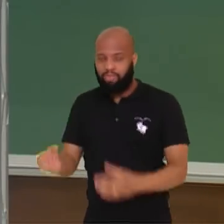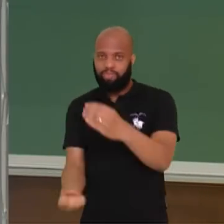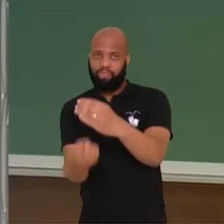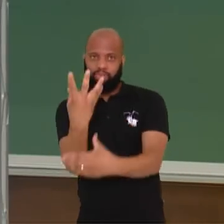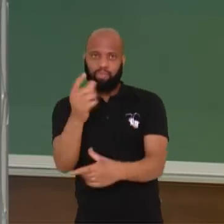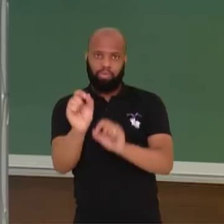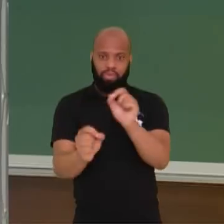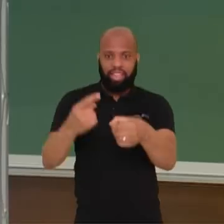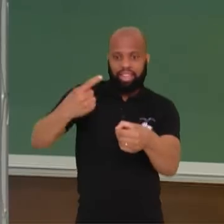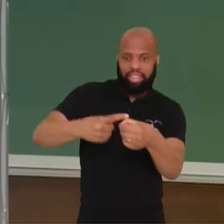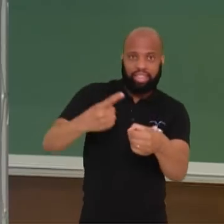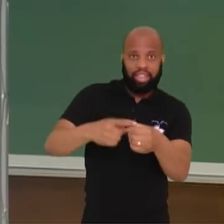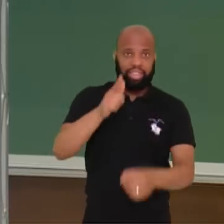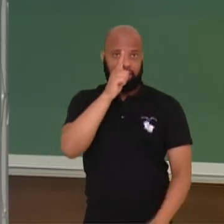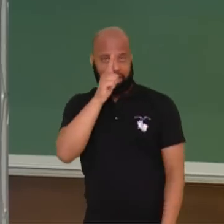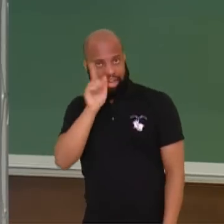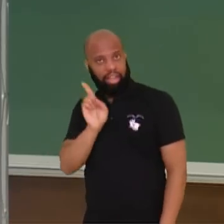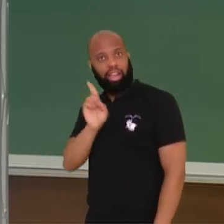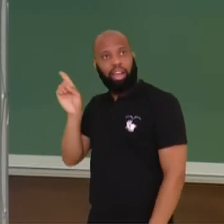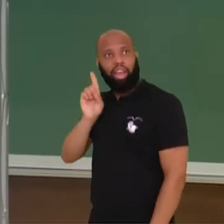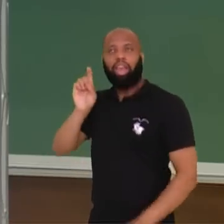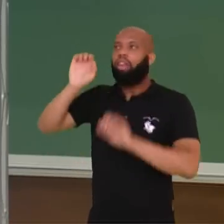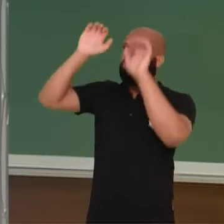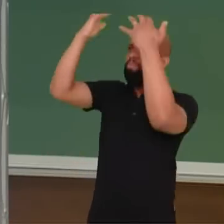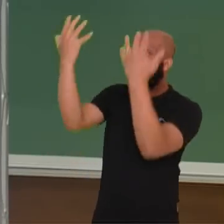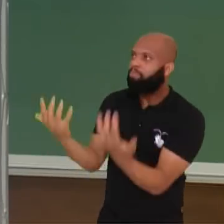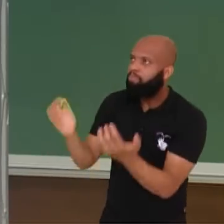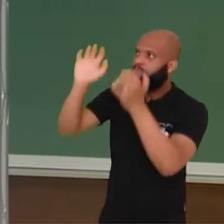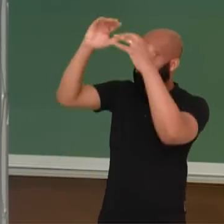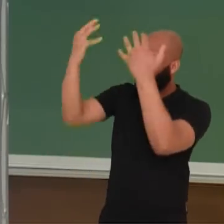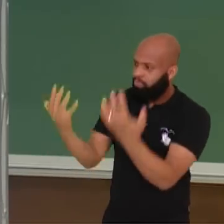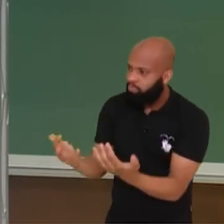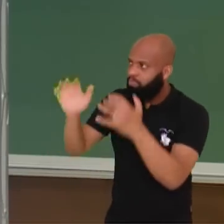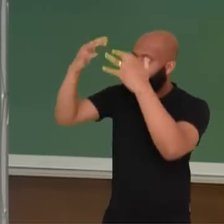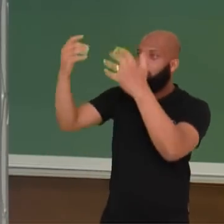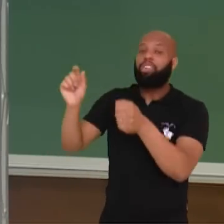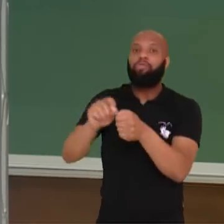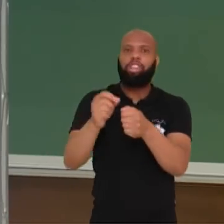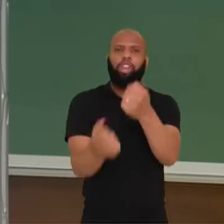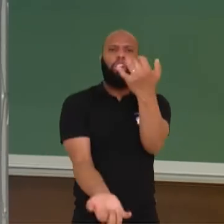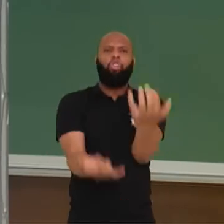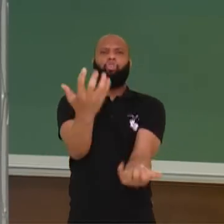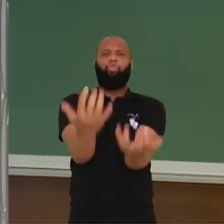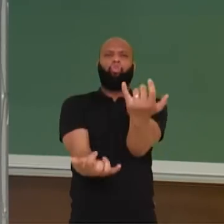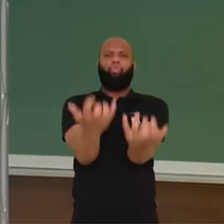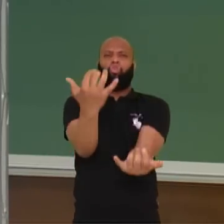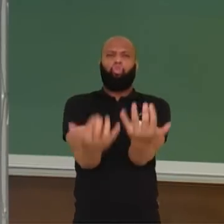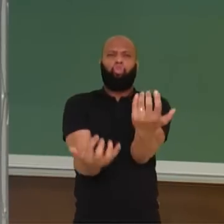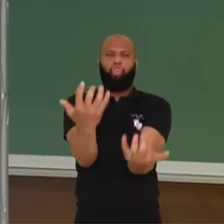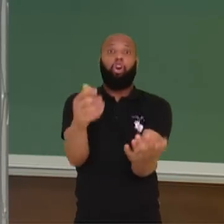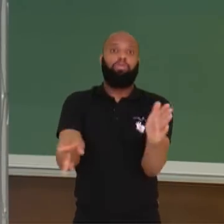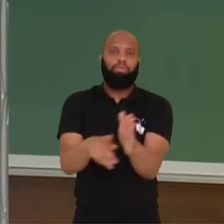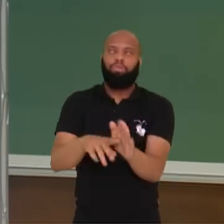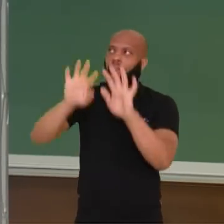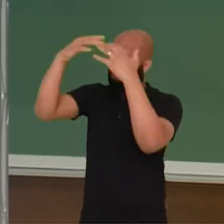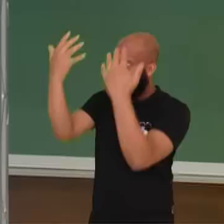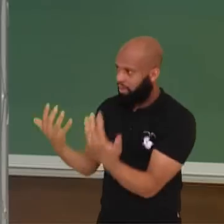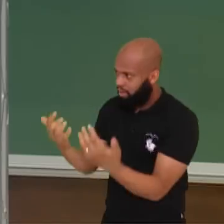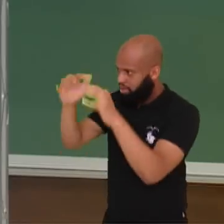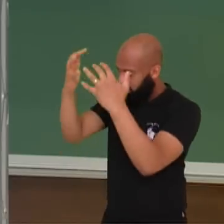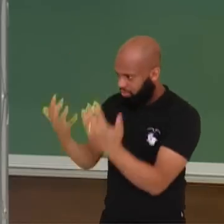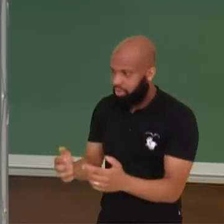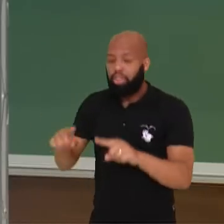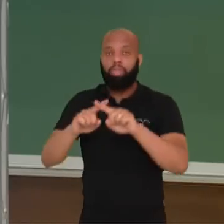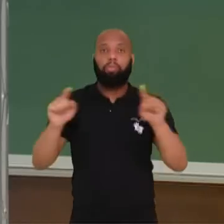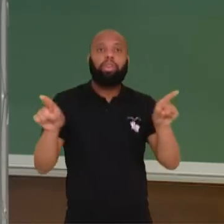fundação de uma cidade grega, era honrada com uma grande fogueira que se acendia. Mas ela também